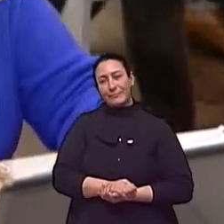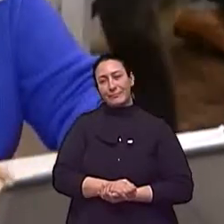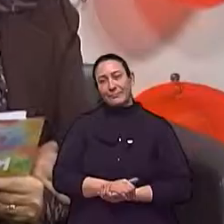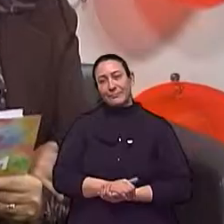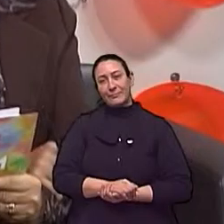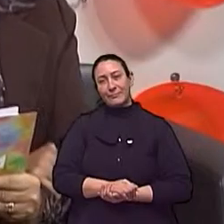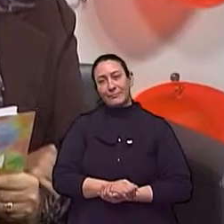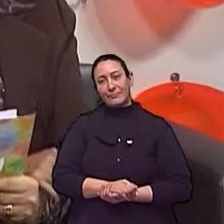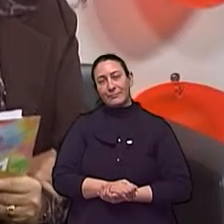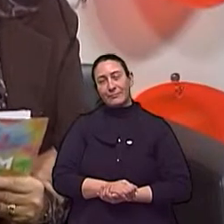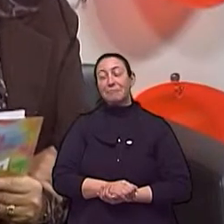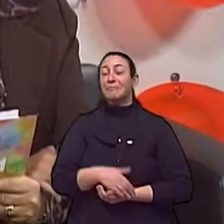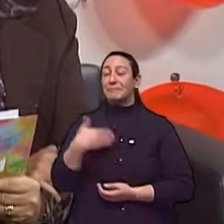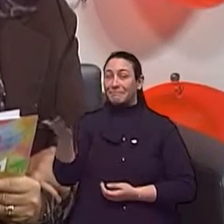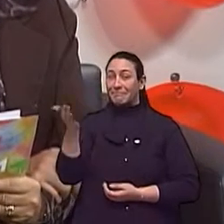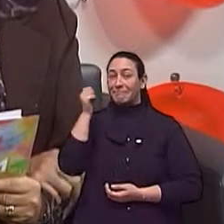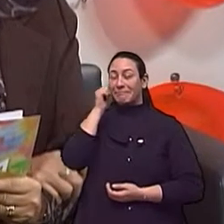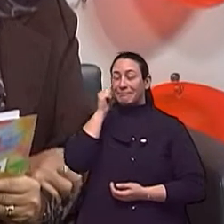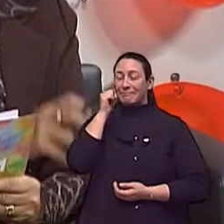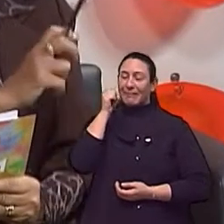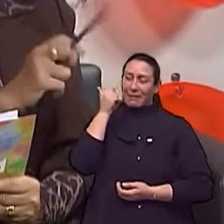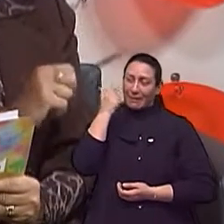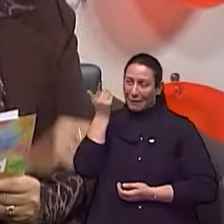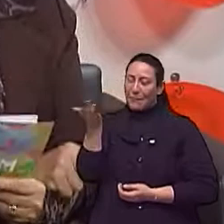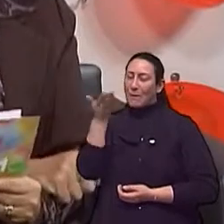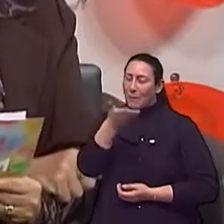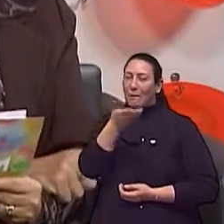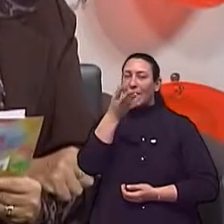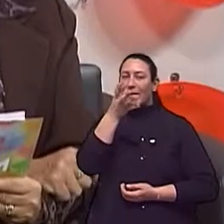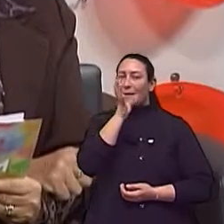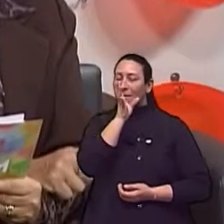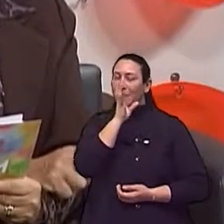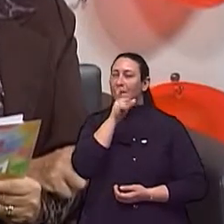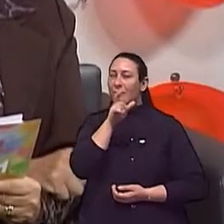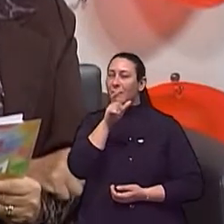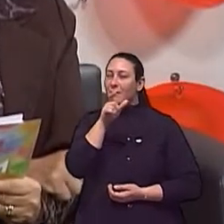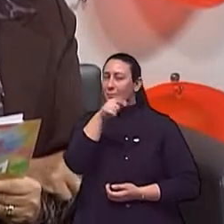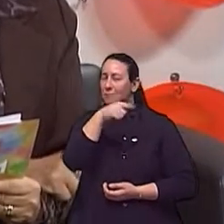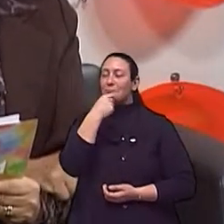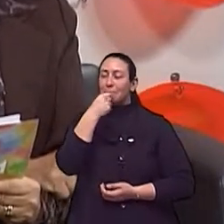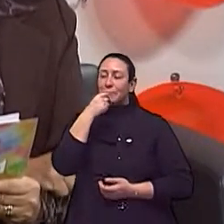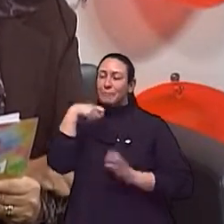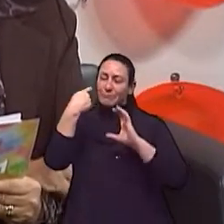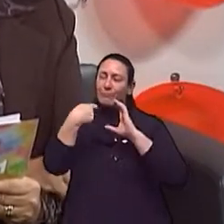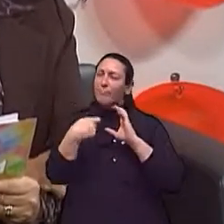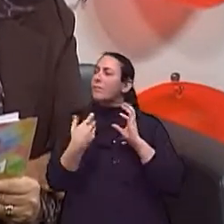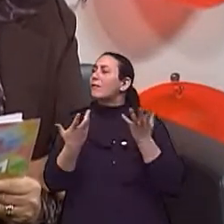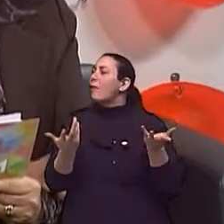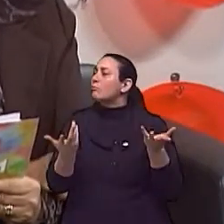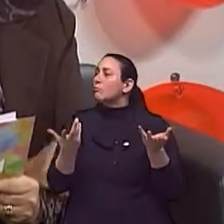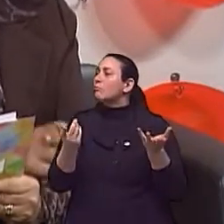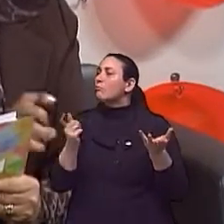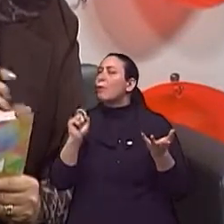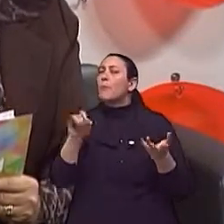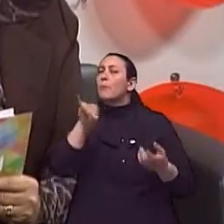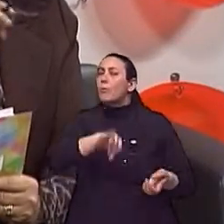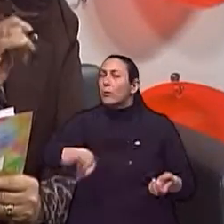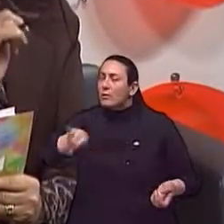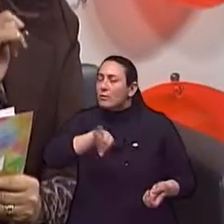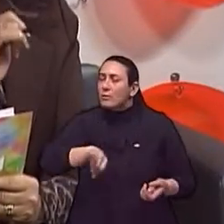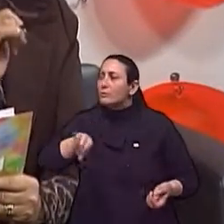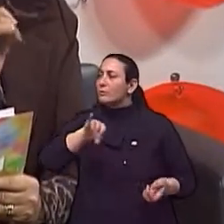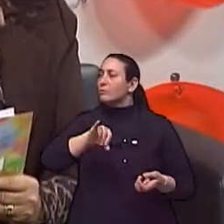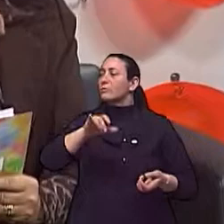brincar D Ana vendo esse programa aí ess gravado pelo nosso colega né como é importante esta